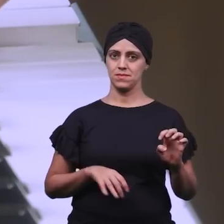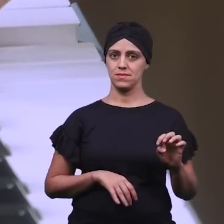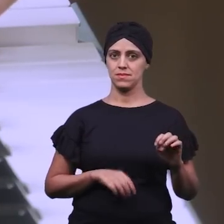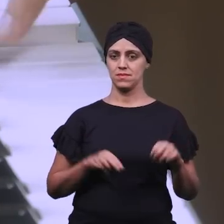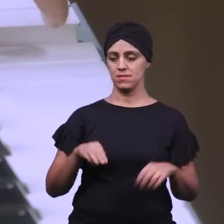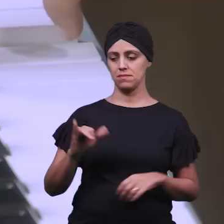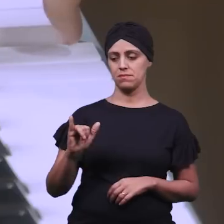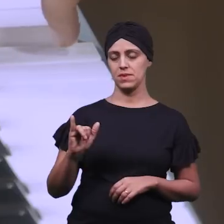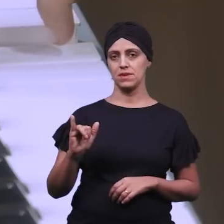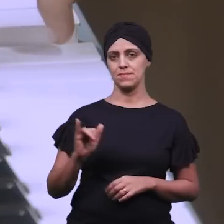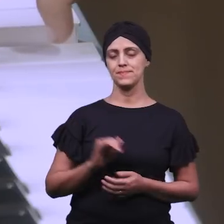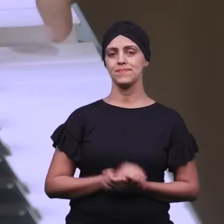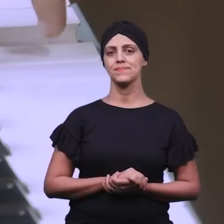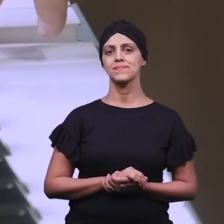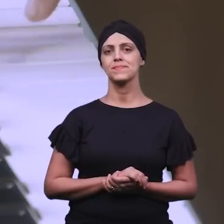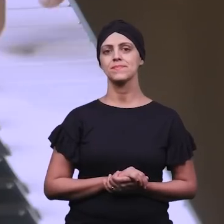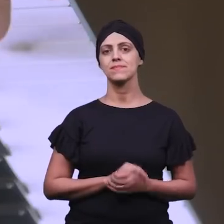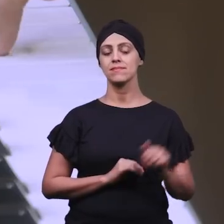Mi maior.